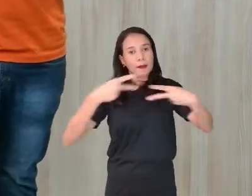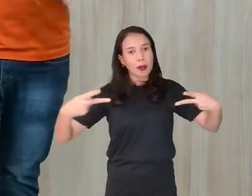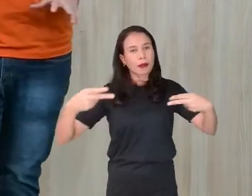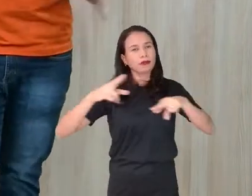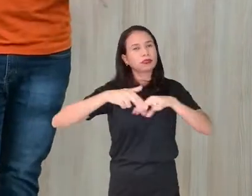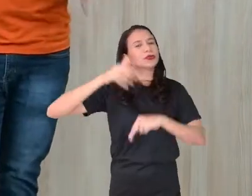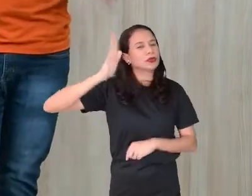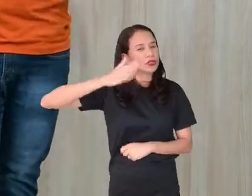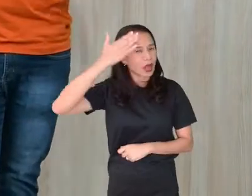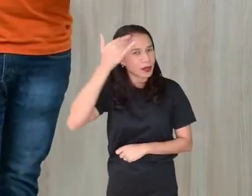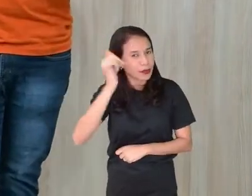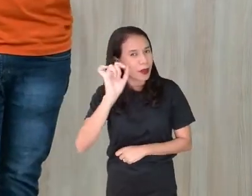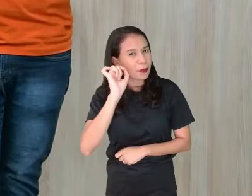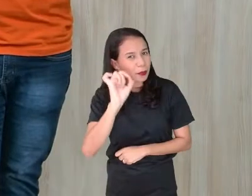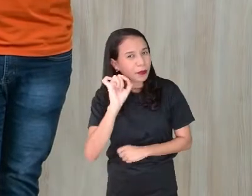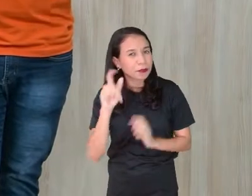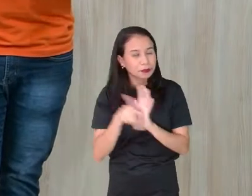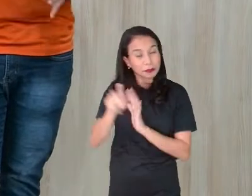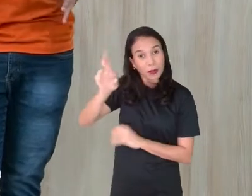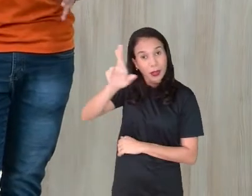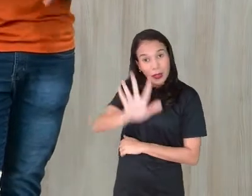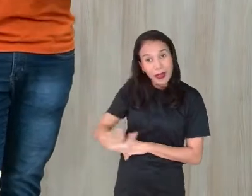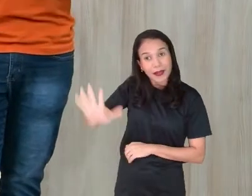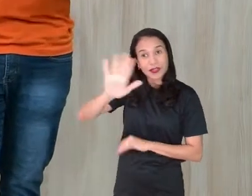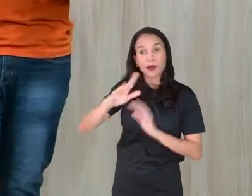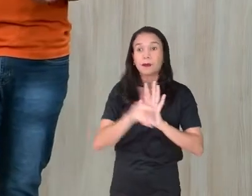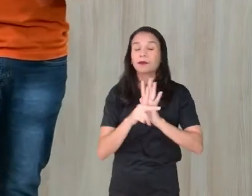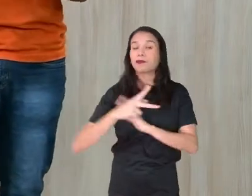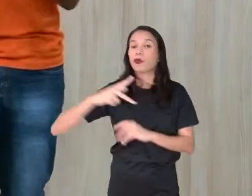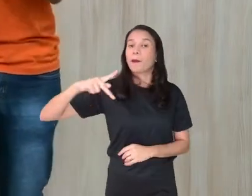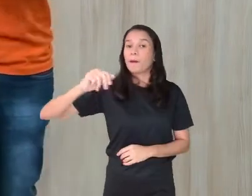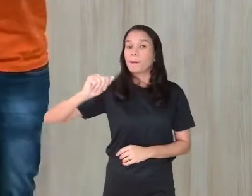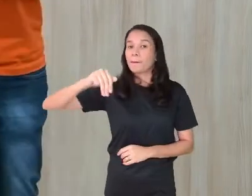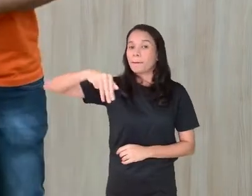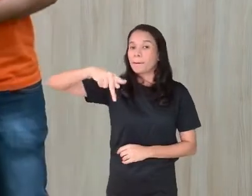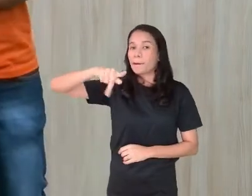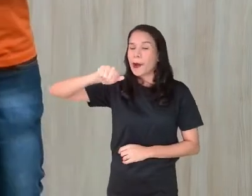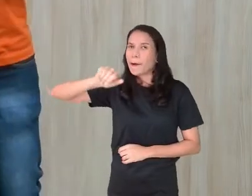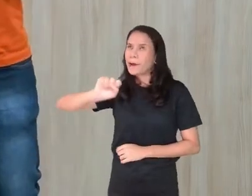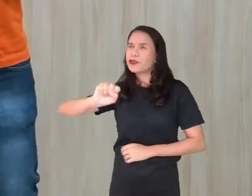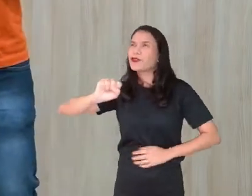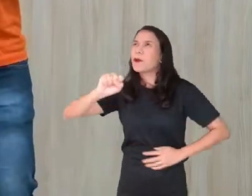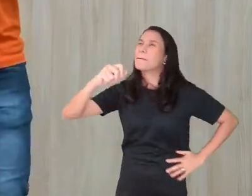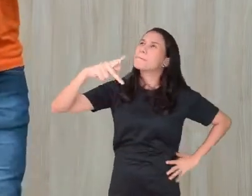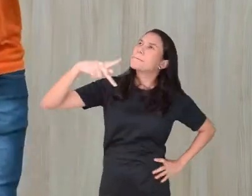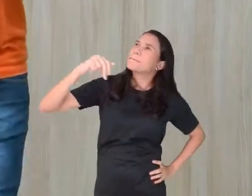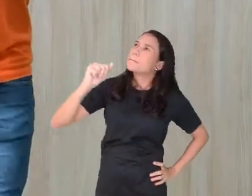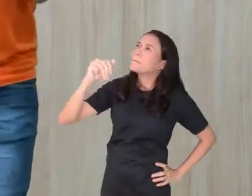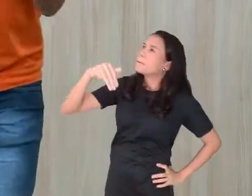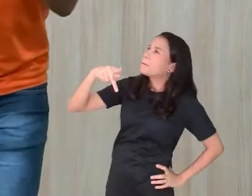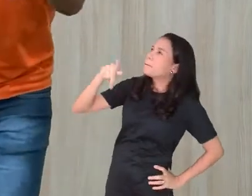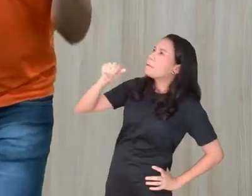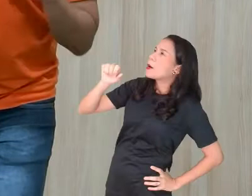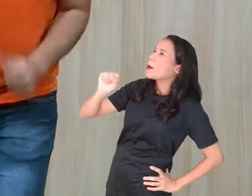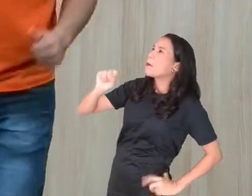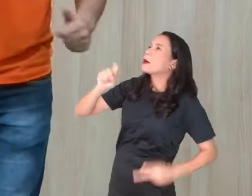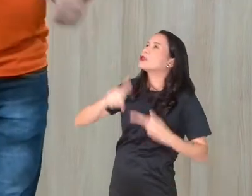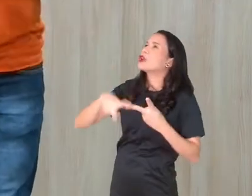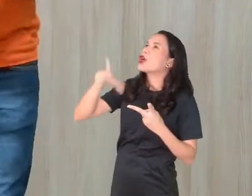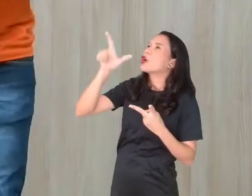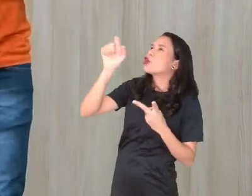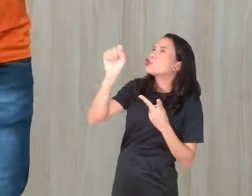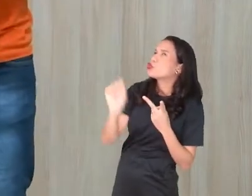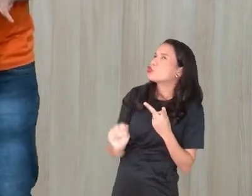já sabem que essa região dos Pampas, né? Quando eu falei Pampas, falei aí de Campos Sulinos,